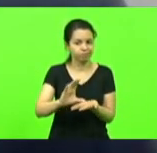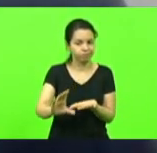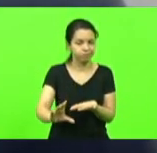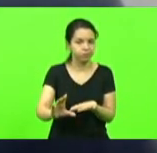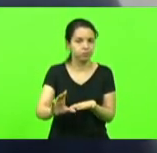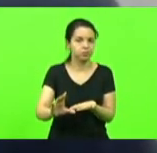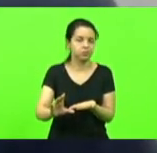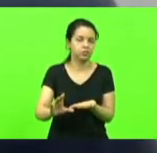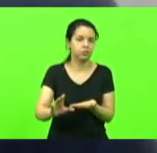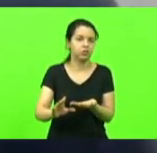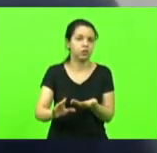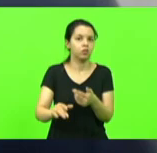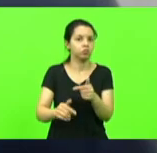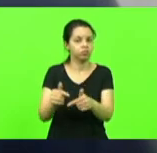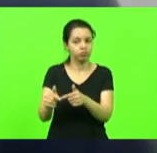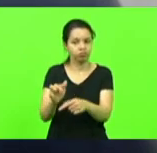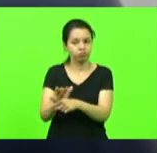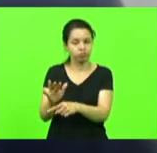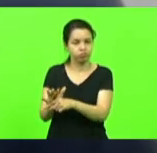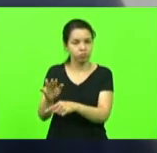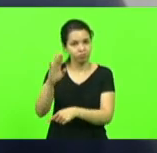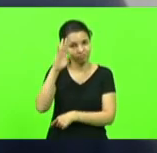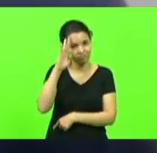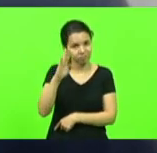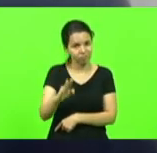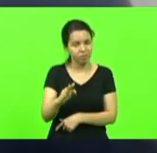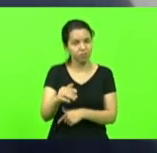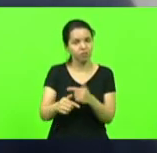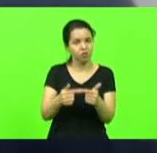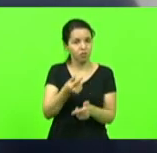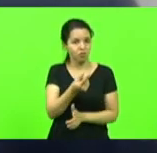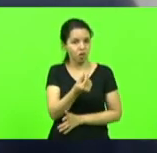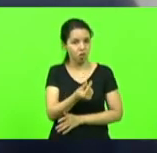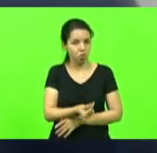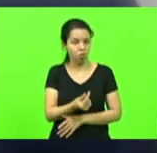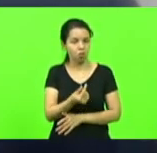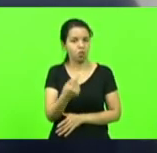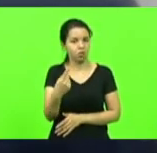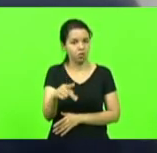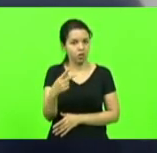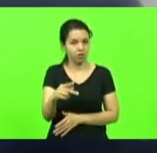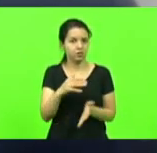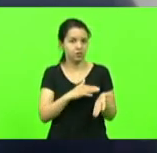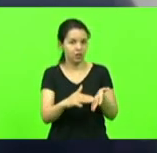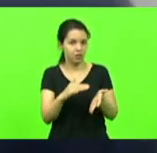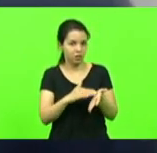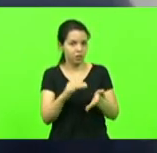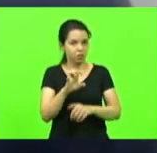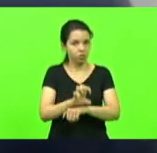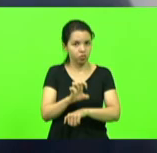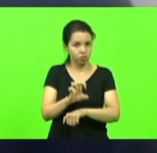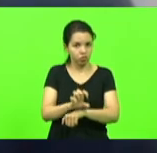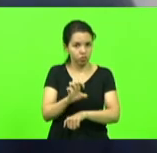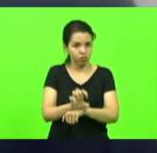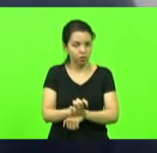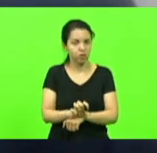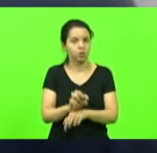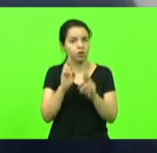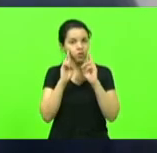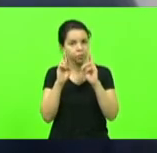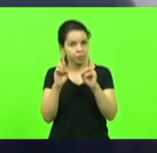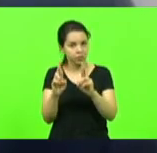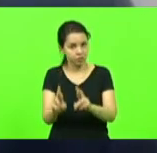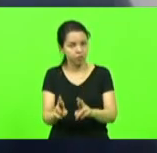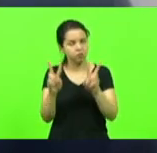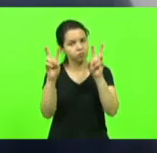serviços, especificamente dos valores que são repassados pela Secretaria de Estado, obviamente, respeitando as